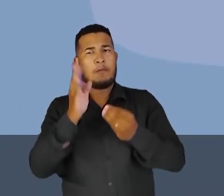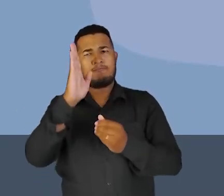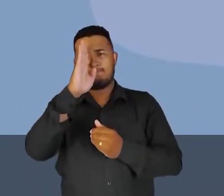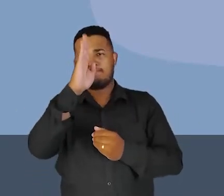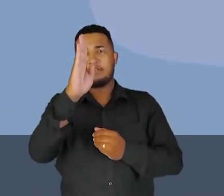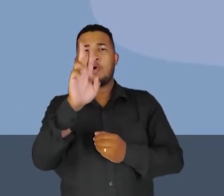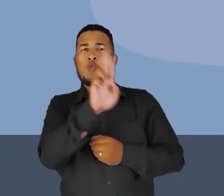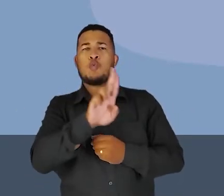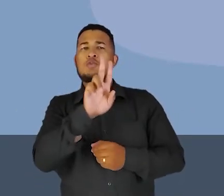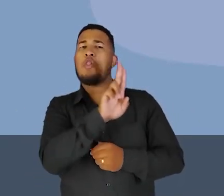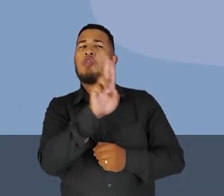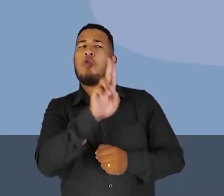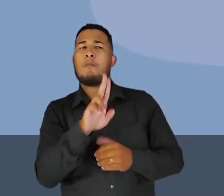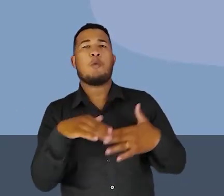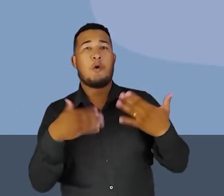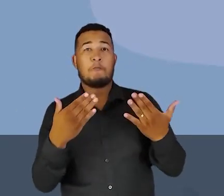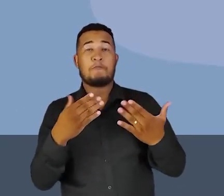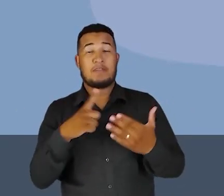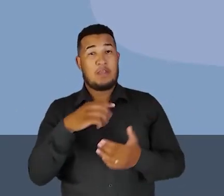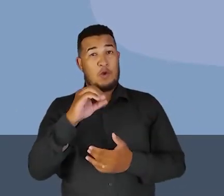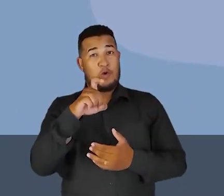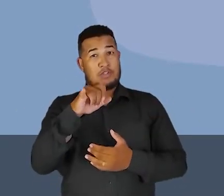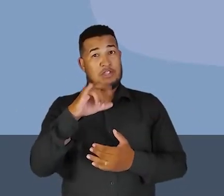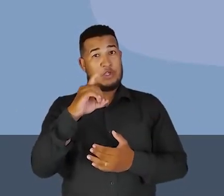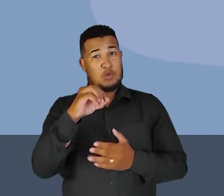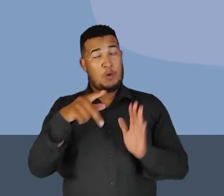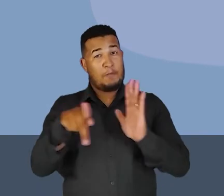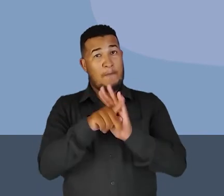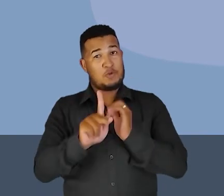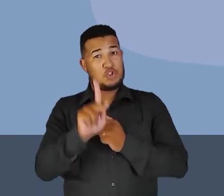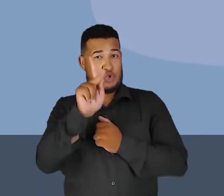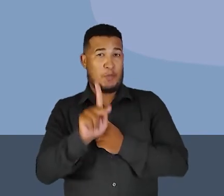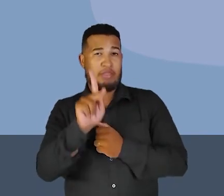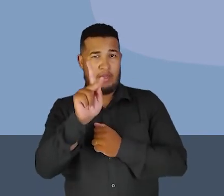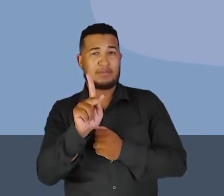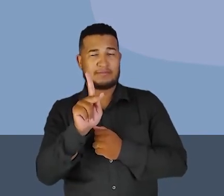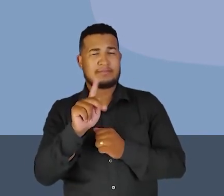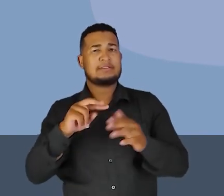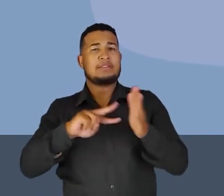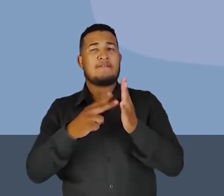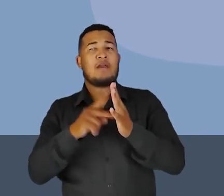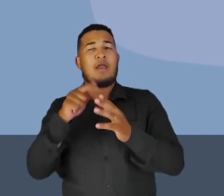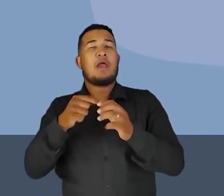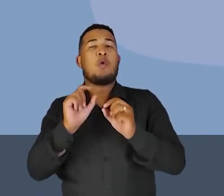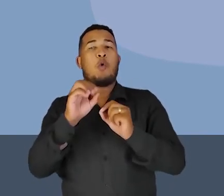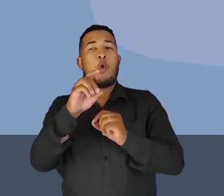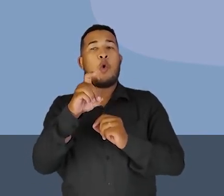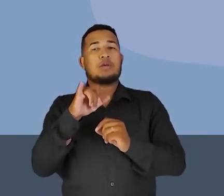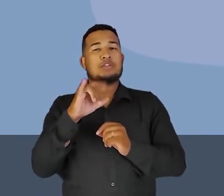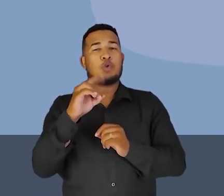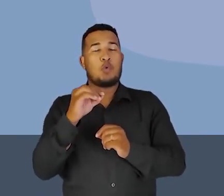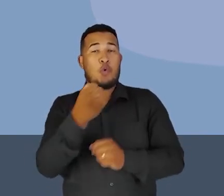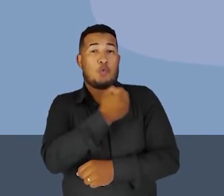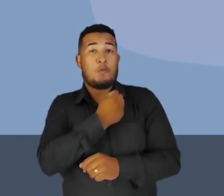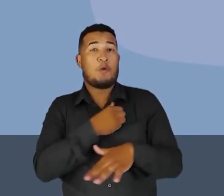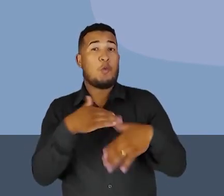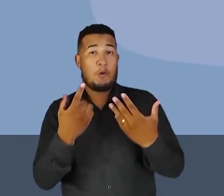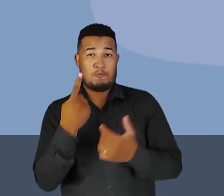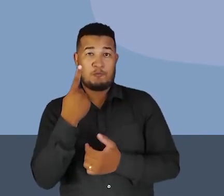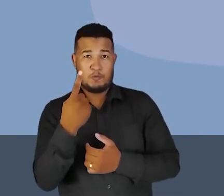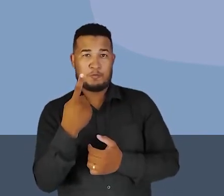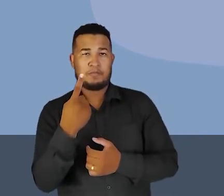óxidos. Primeiro óxido aí, óxido de potássio. Ele é um óxido básico, o potássio tem número de oxidação 1. A fórmula